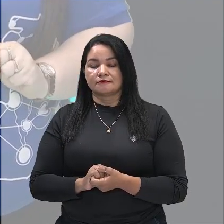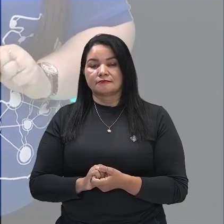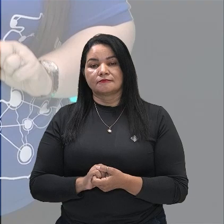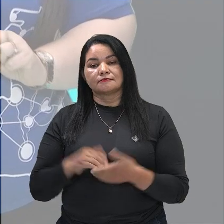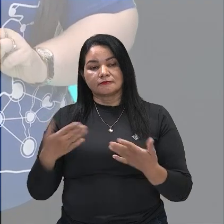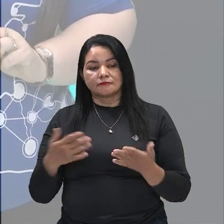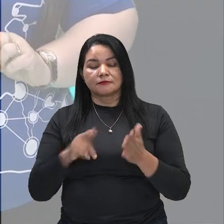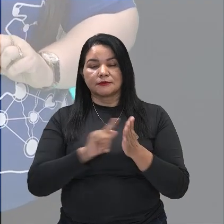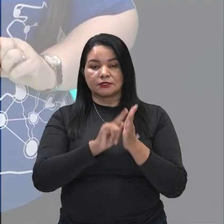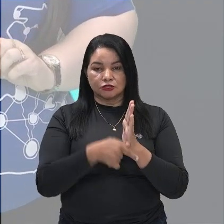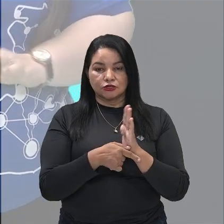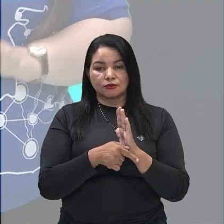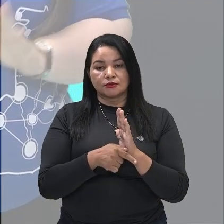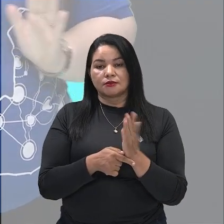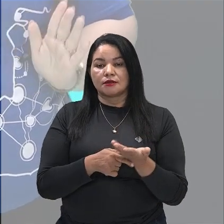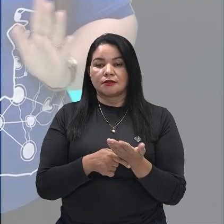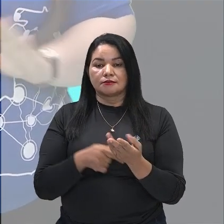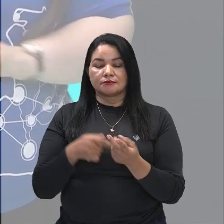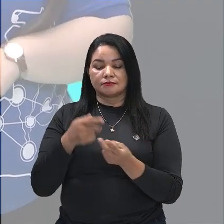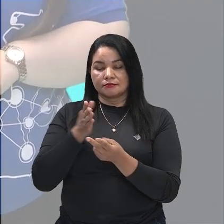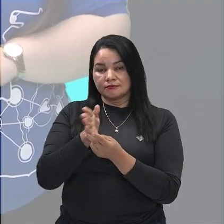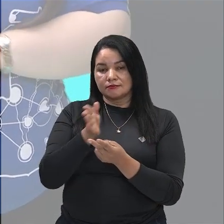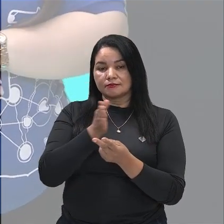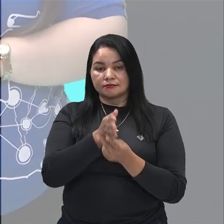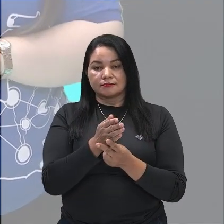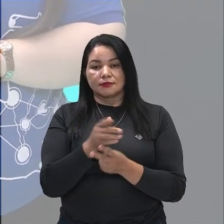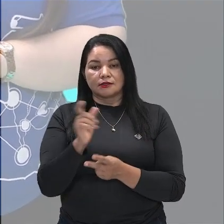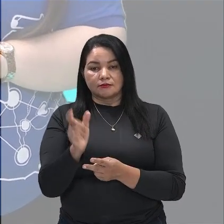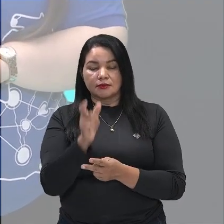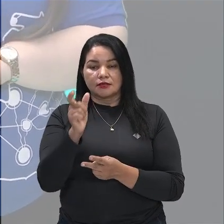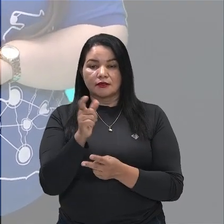gênero ambíguo. A mesma palavra que vai determinar o que o